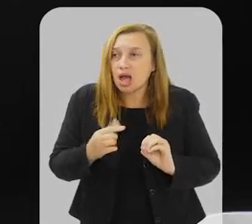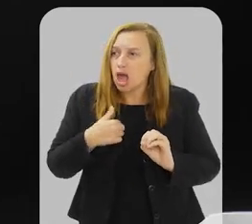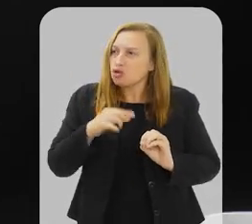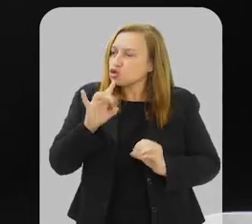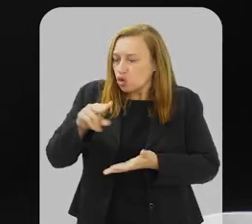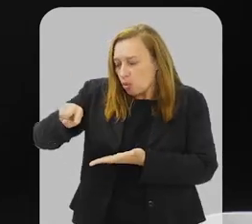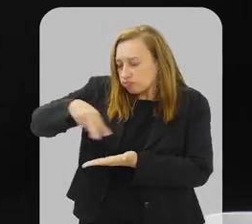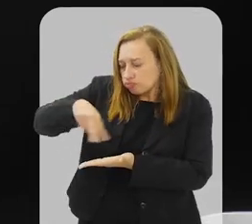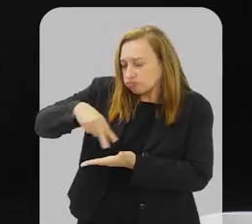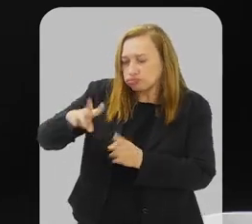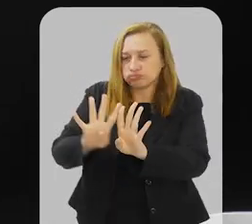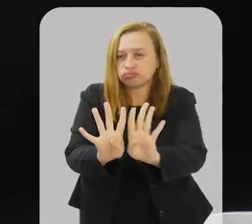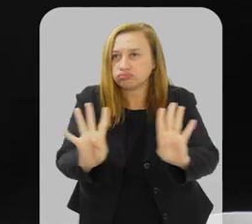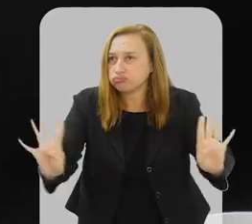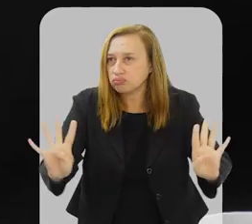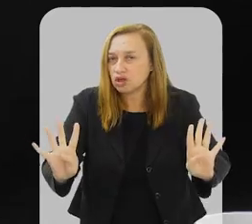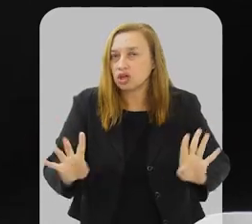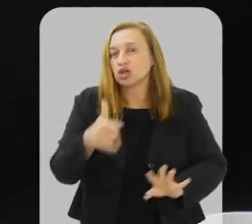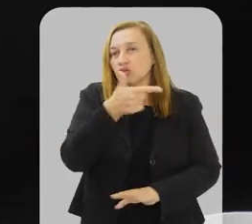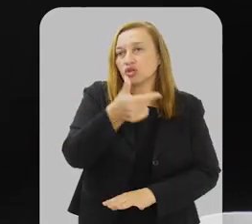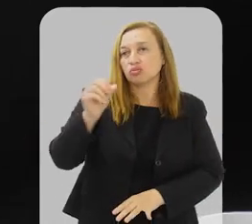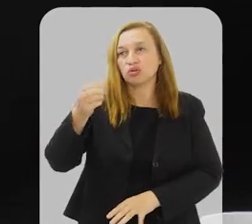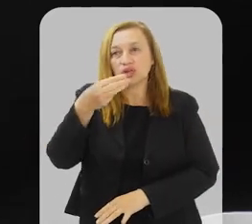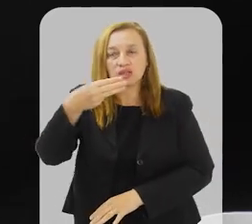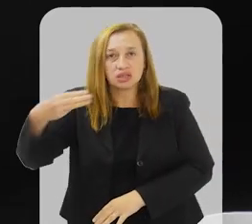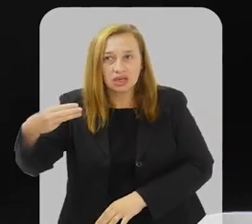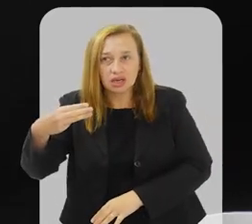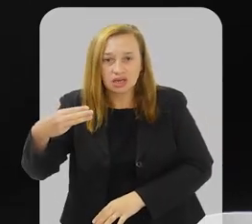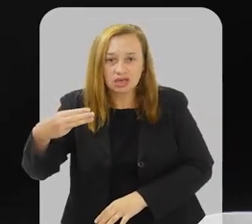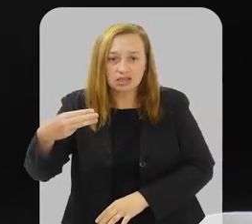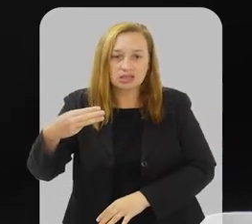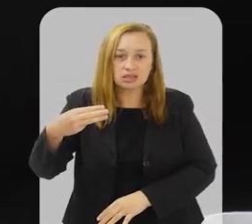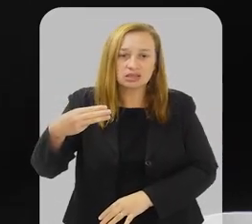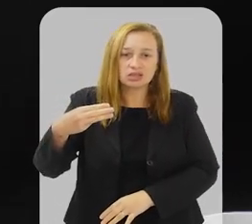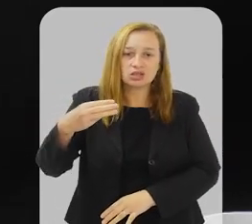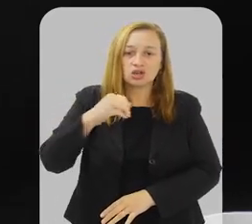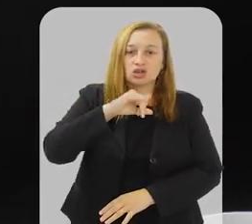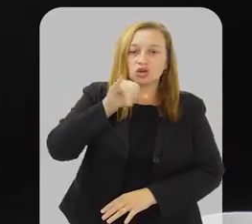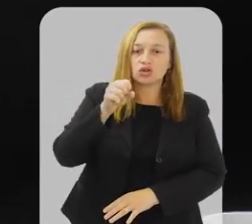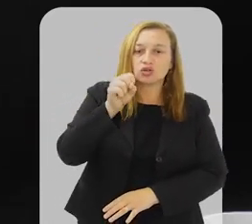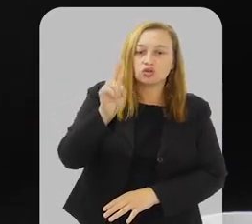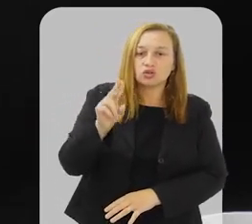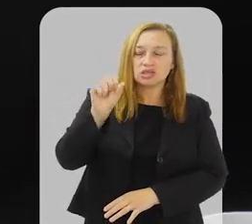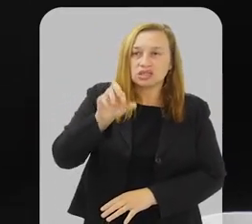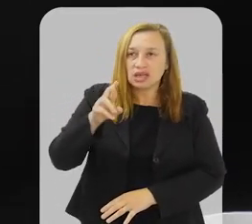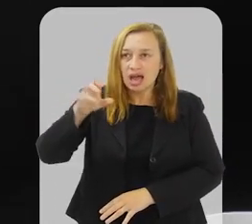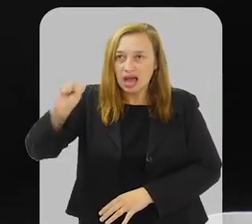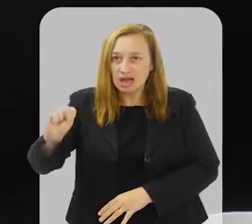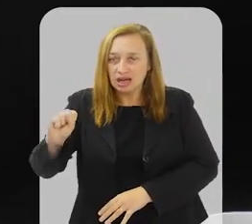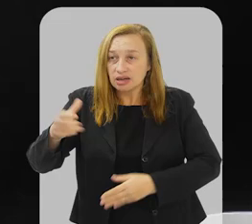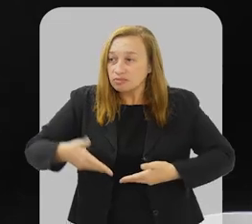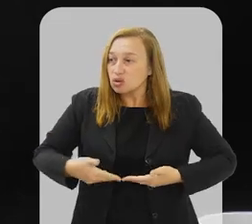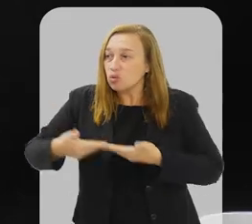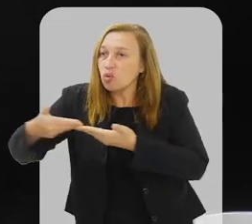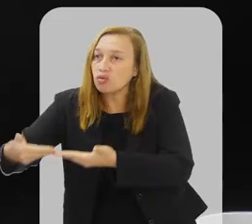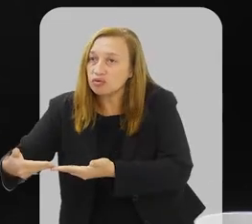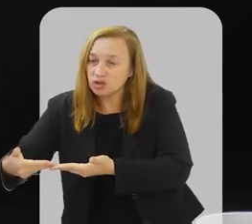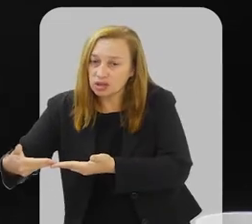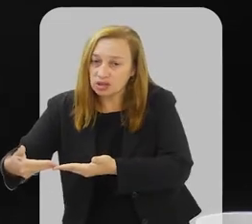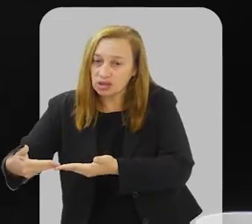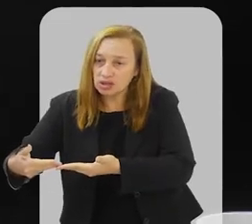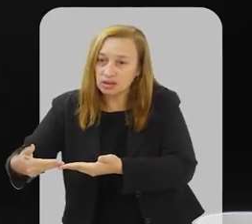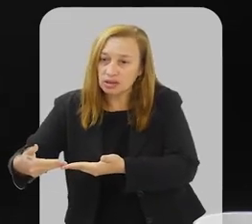coreográfico eu era bailarino de comissão de frente em 2003 a nossa coreógrafo de sarap sai da escola e vai para Império Serrano eu vou com